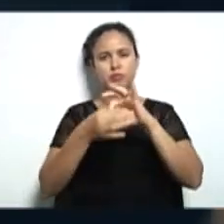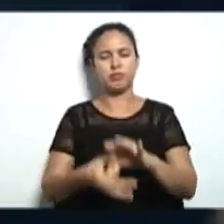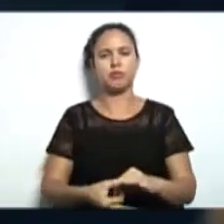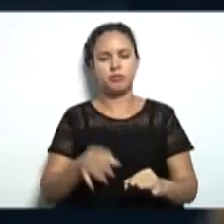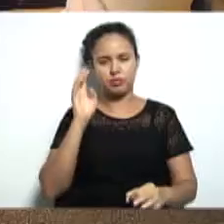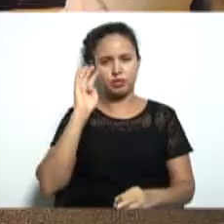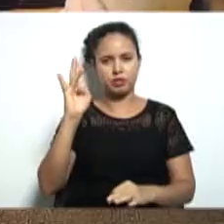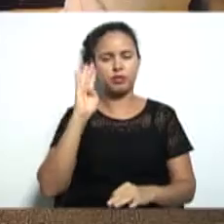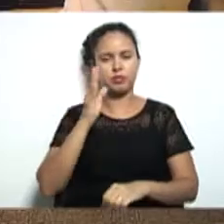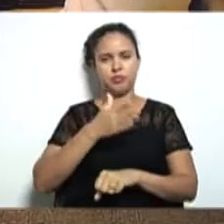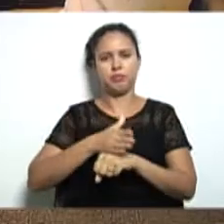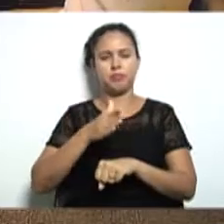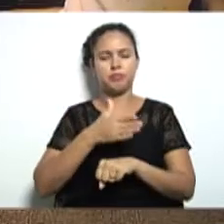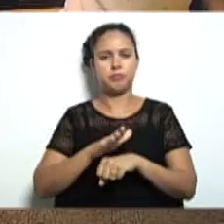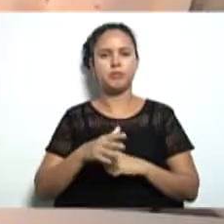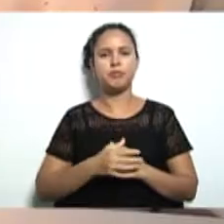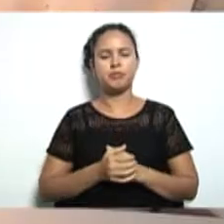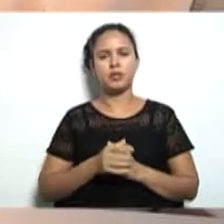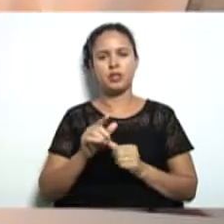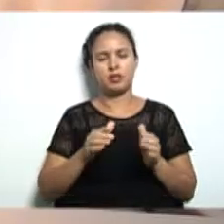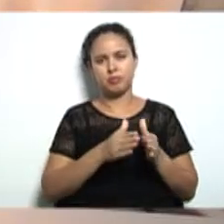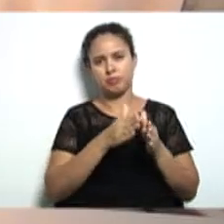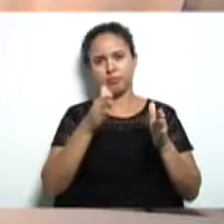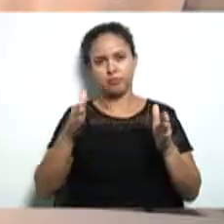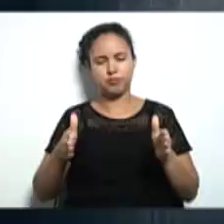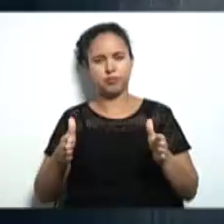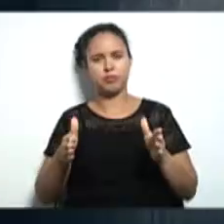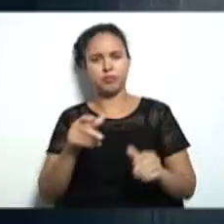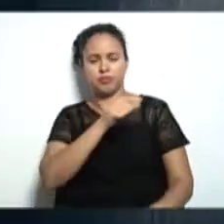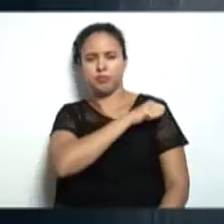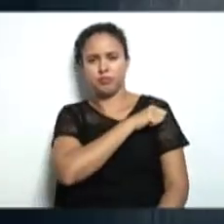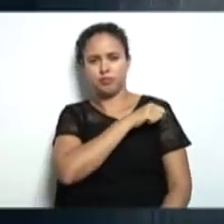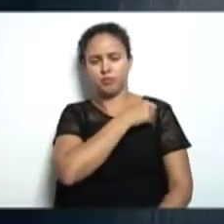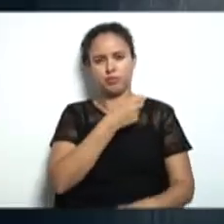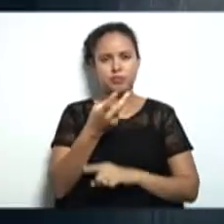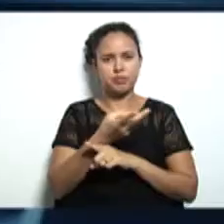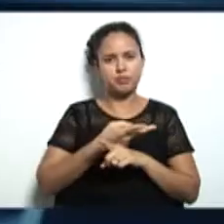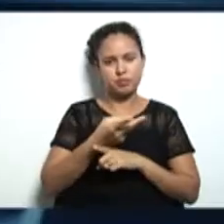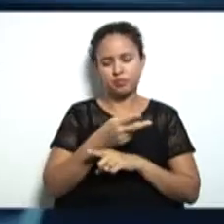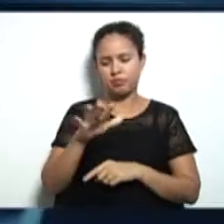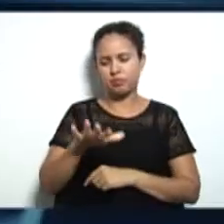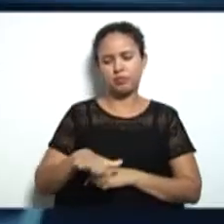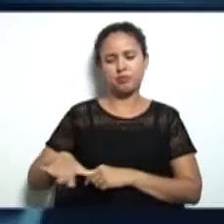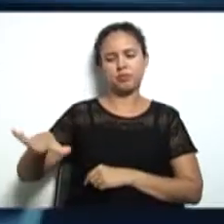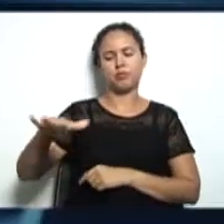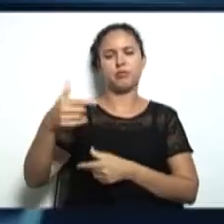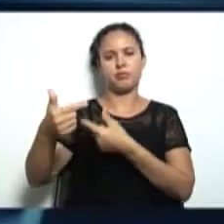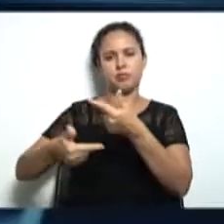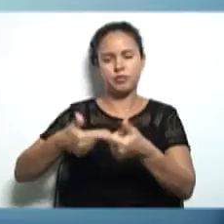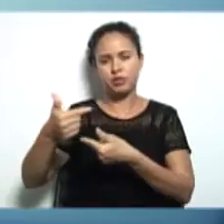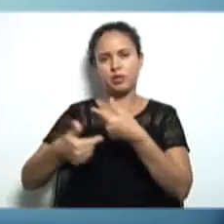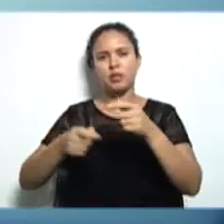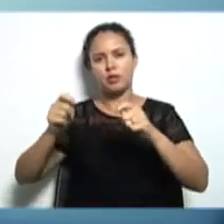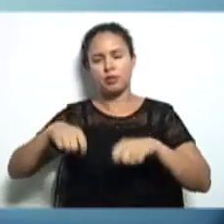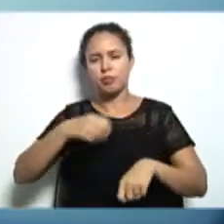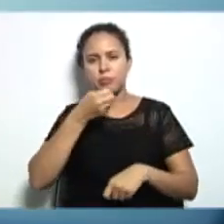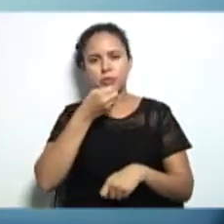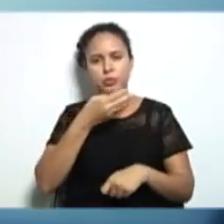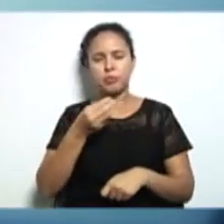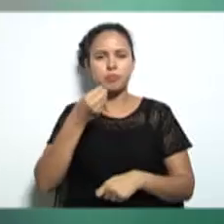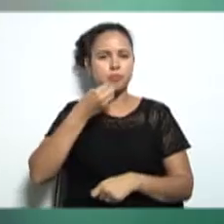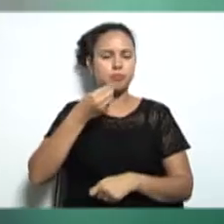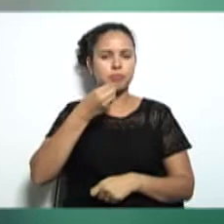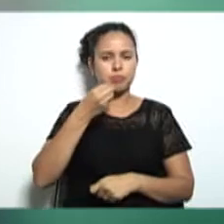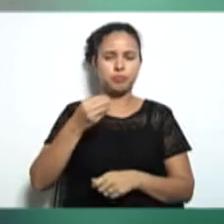sala de aula. É nessa fase que o estudante busca o seu espaço no mercado de trabalho, uma boa oportunidade de construir